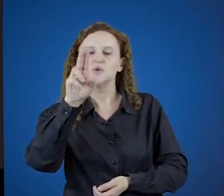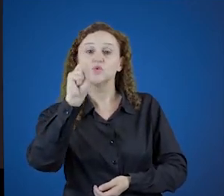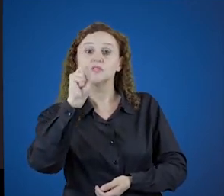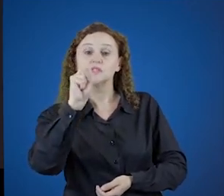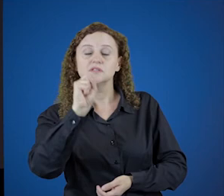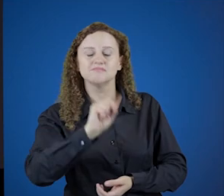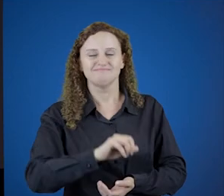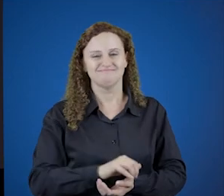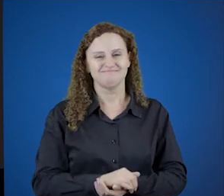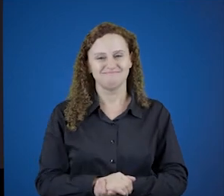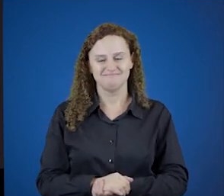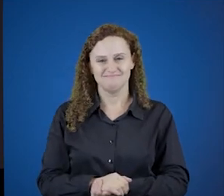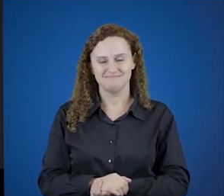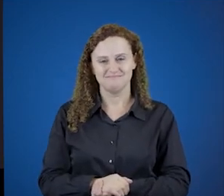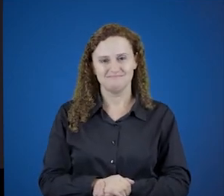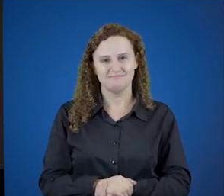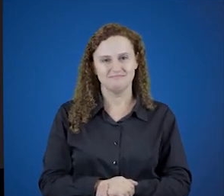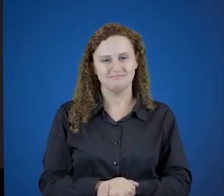antonius